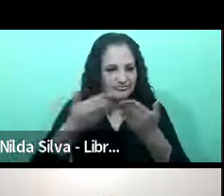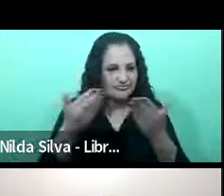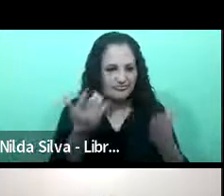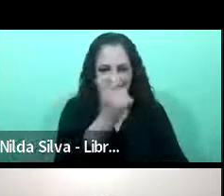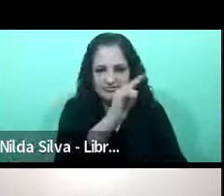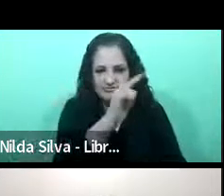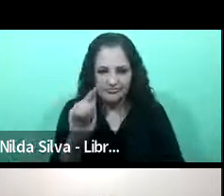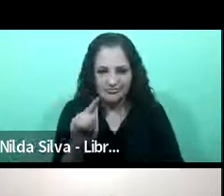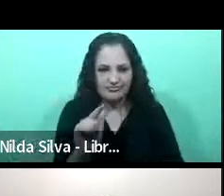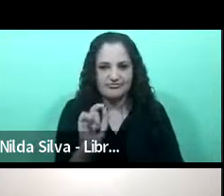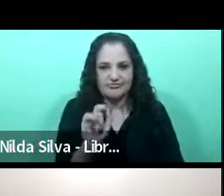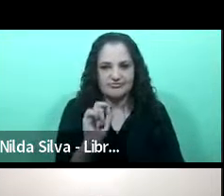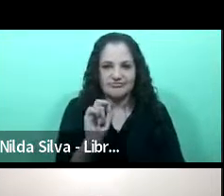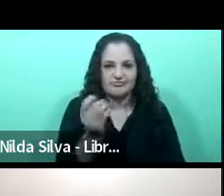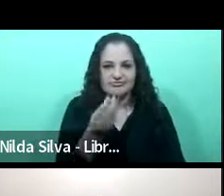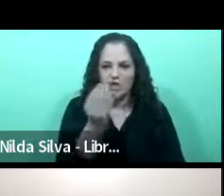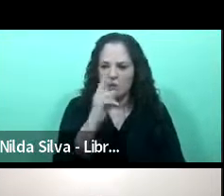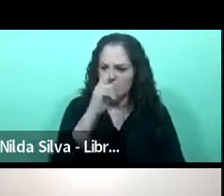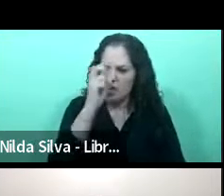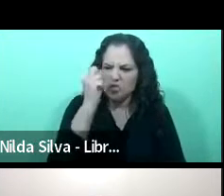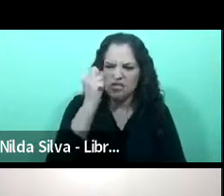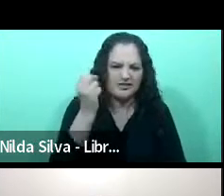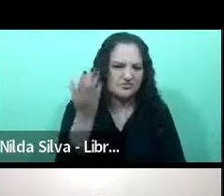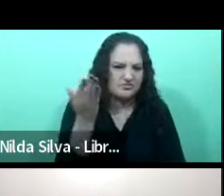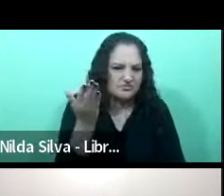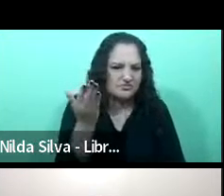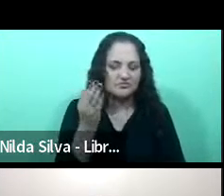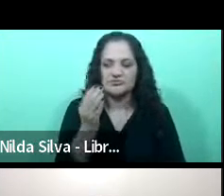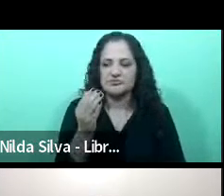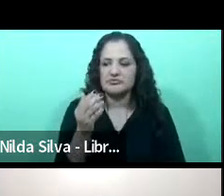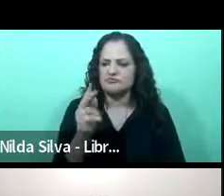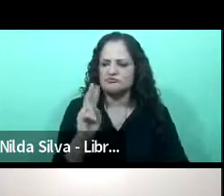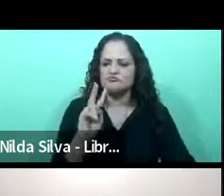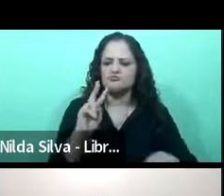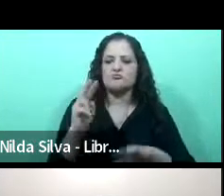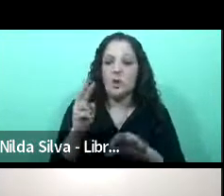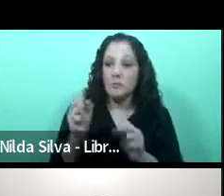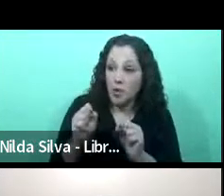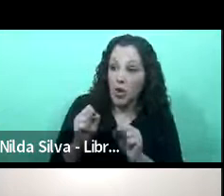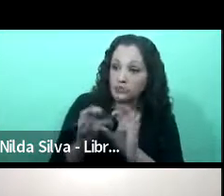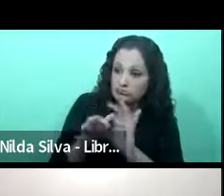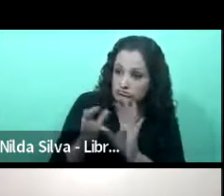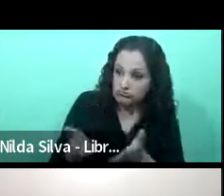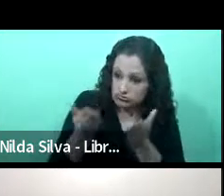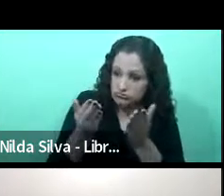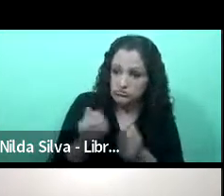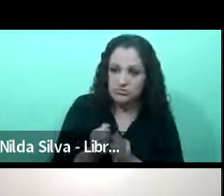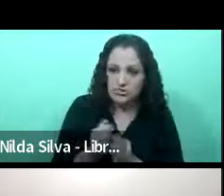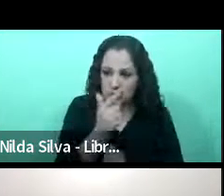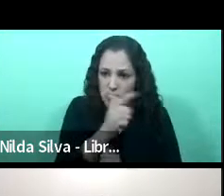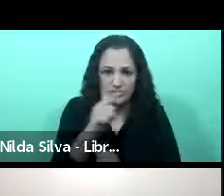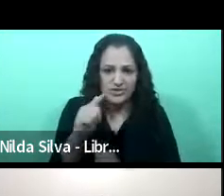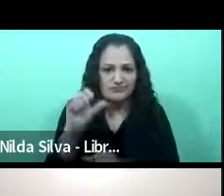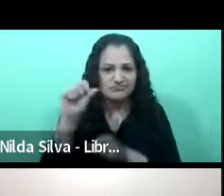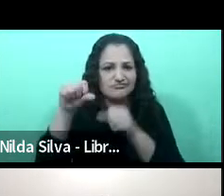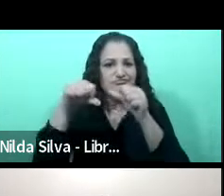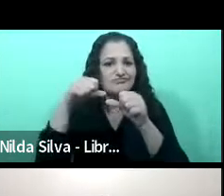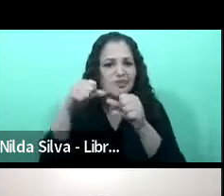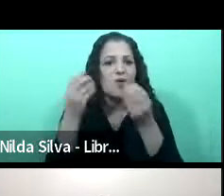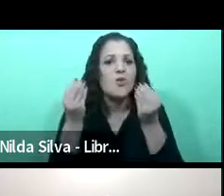tiverem esse poder, vamos dizer assim, se elas não forem autorizadas a isso, a mudança não